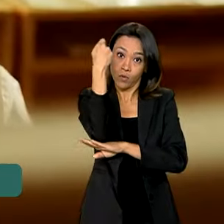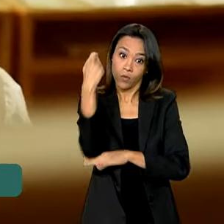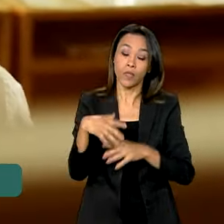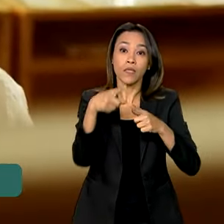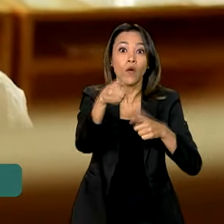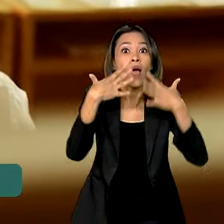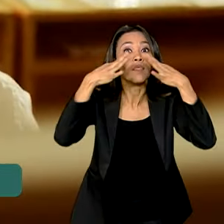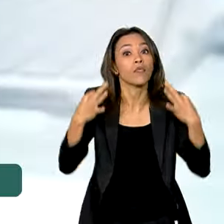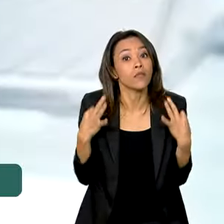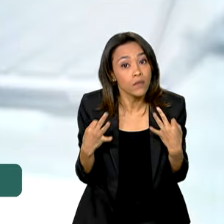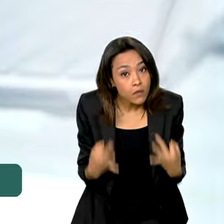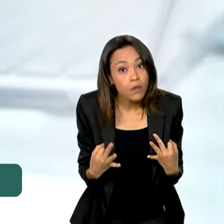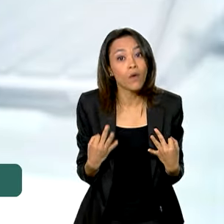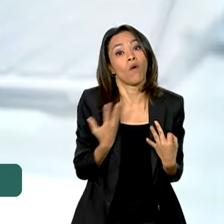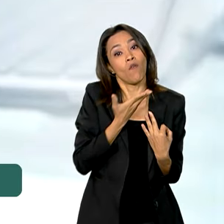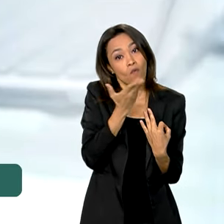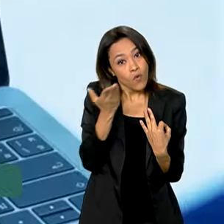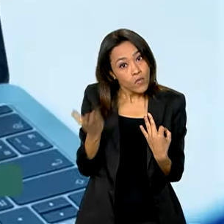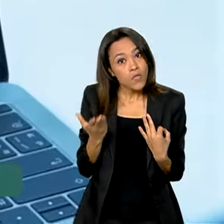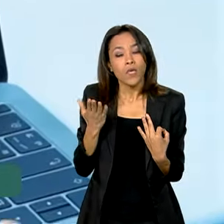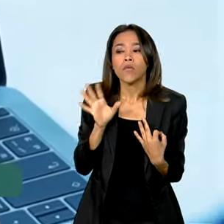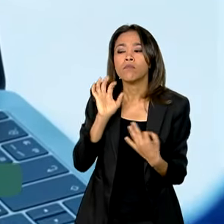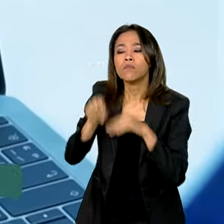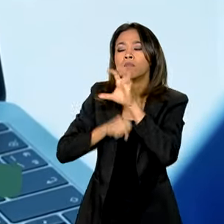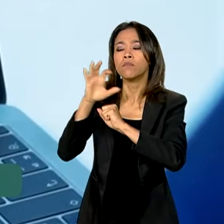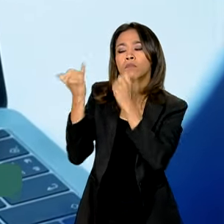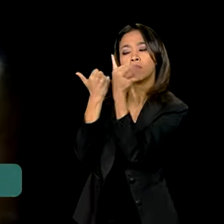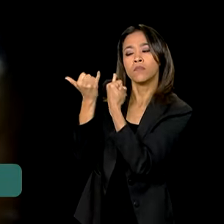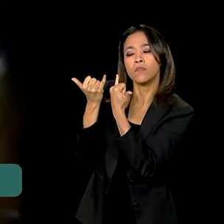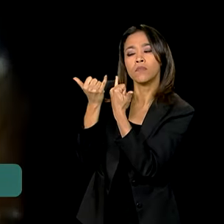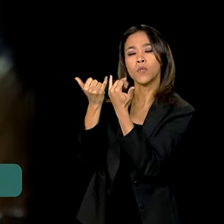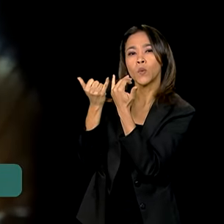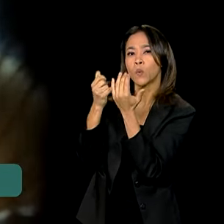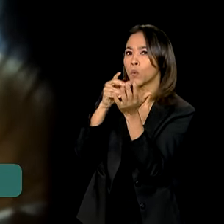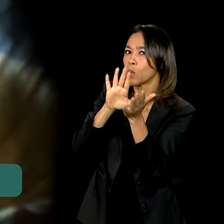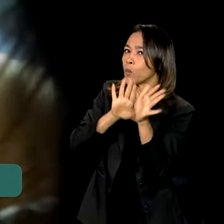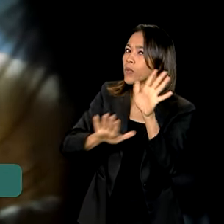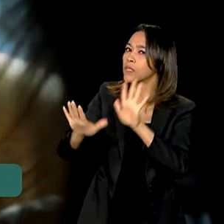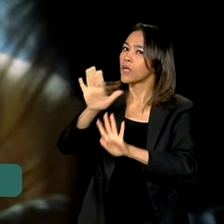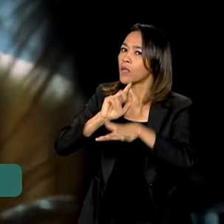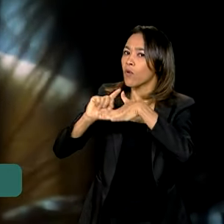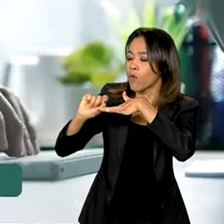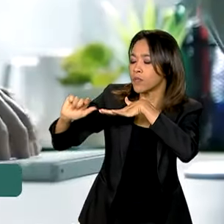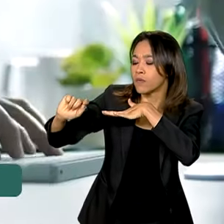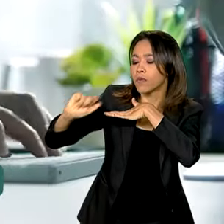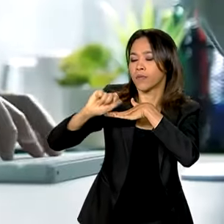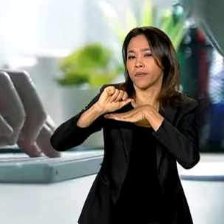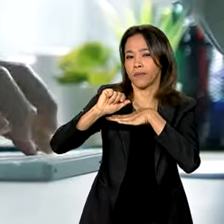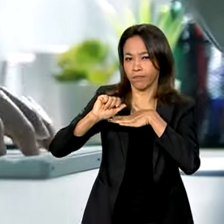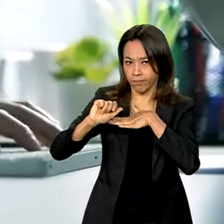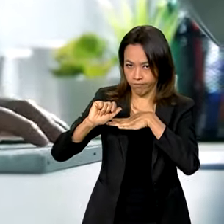fique atento aonde você se informa e não caia em fake news.